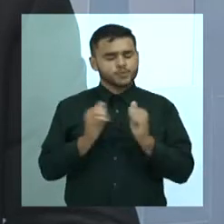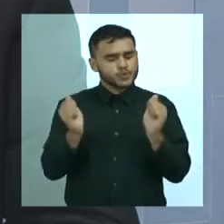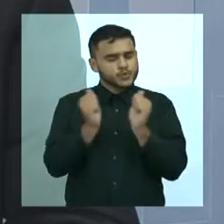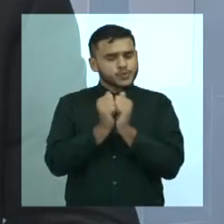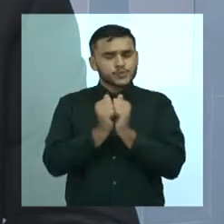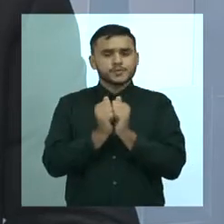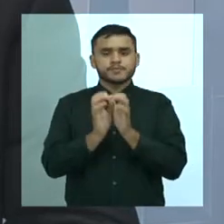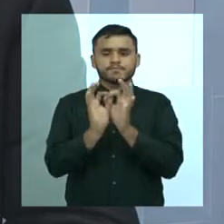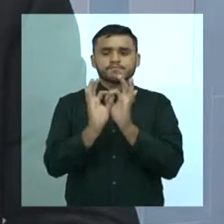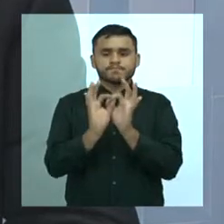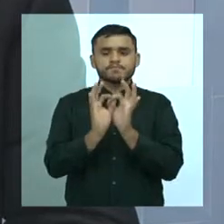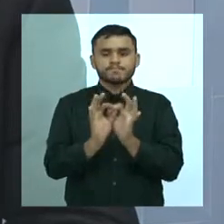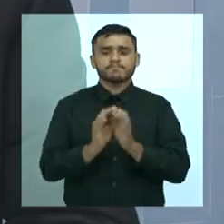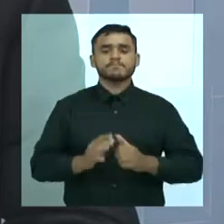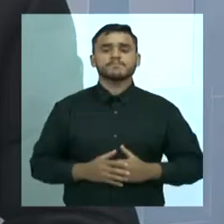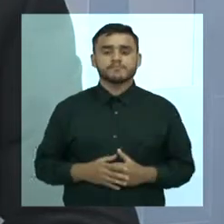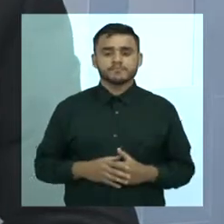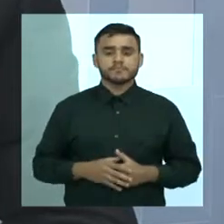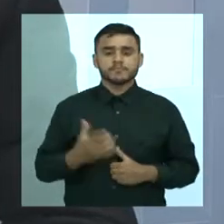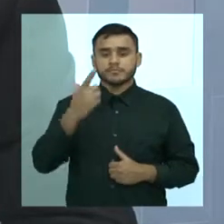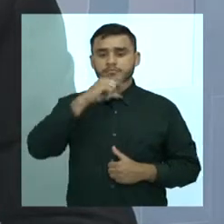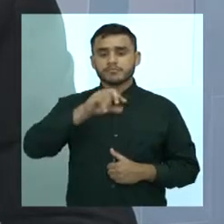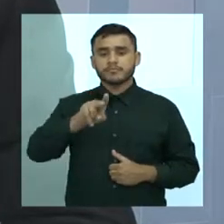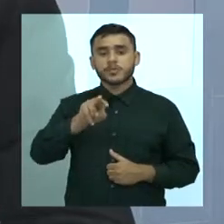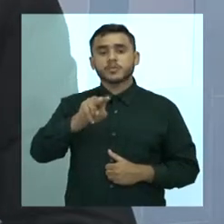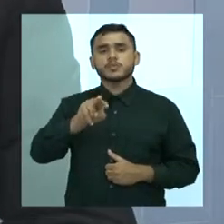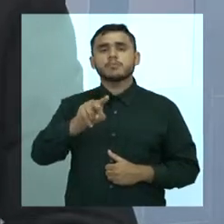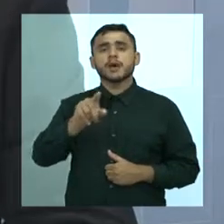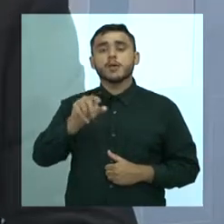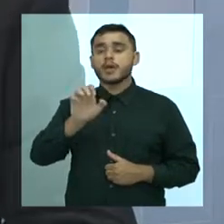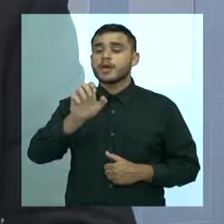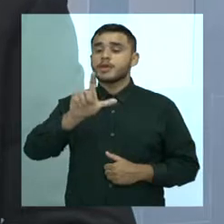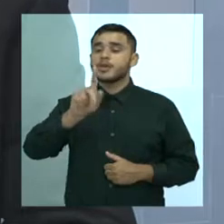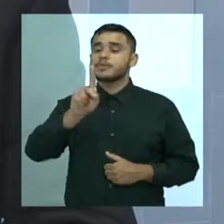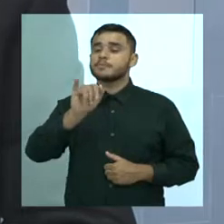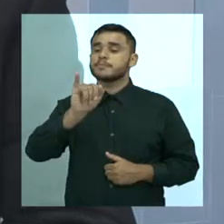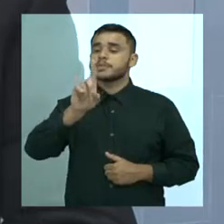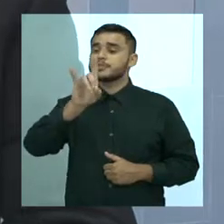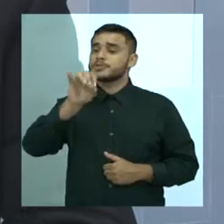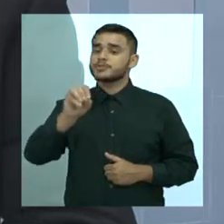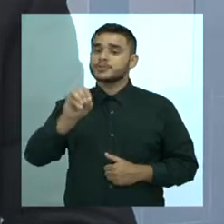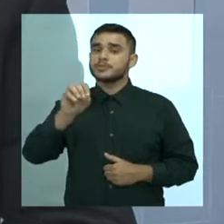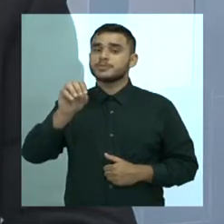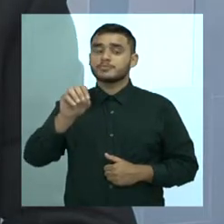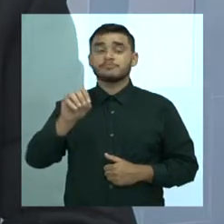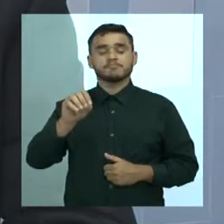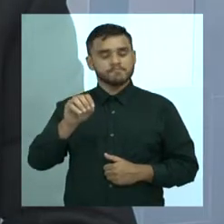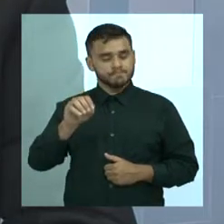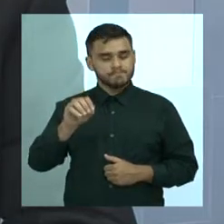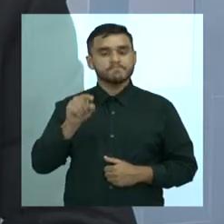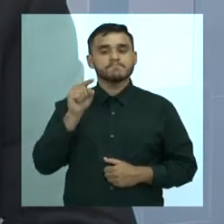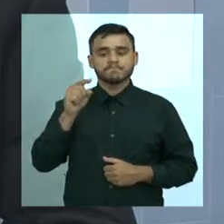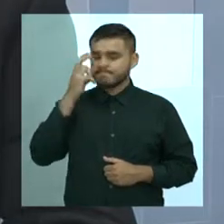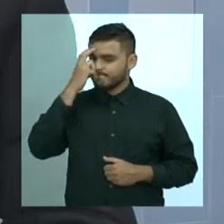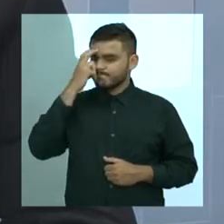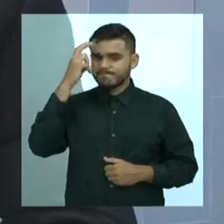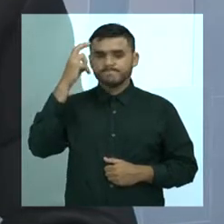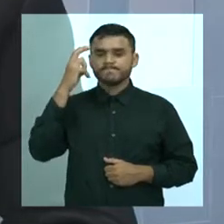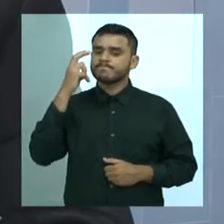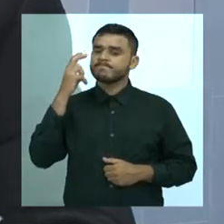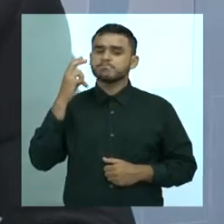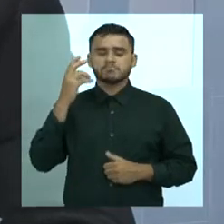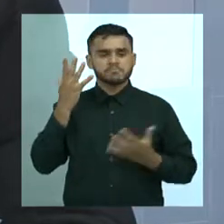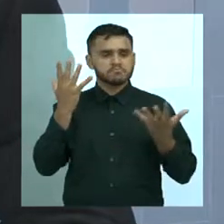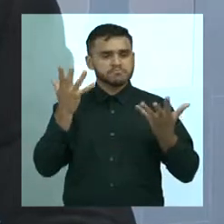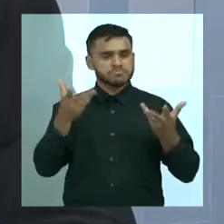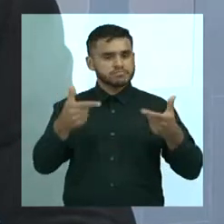muito forte dentro dessa casa, que é o seu irmão Elpidio Nogueira. Um vereador que, literalmente e intelectualmente, é um dos mais